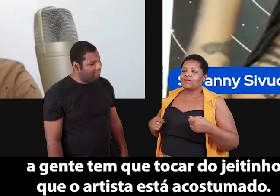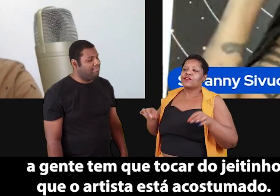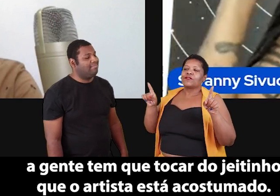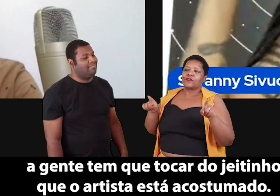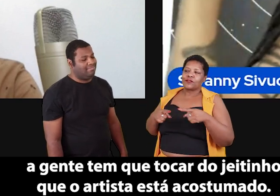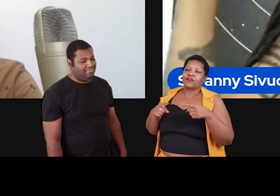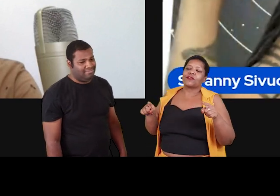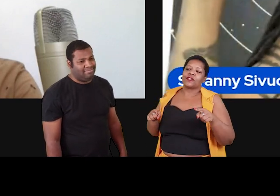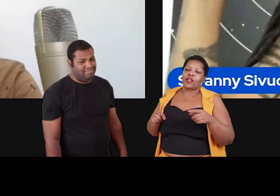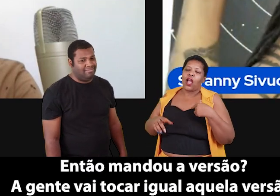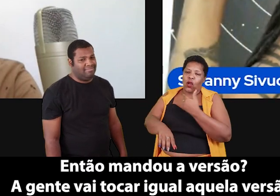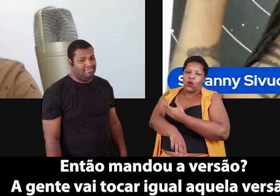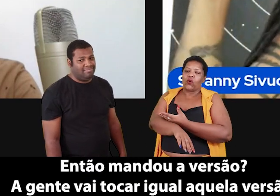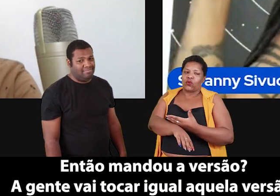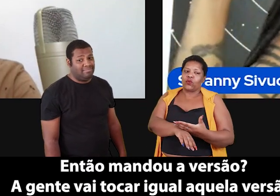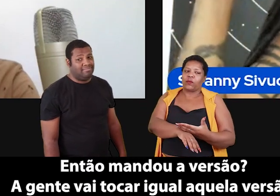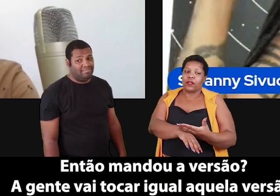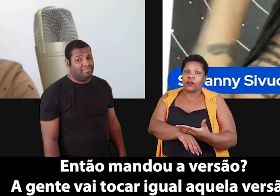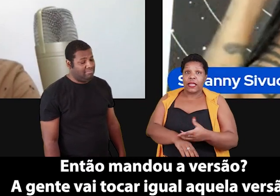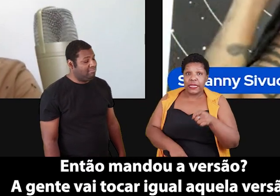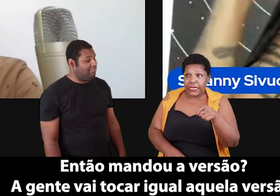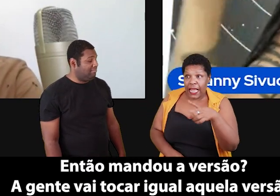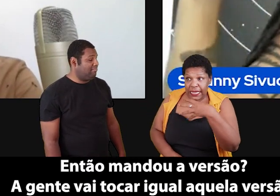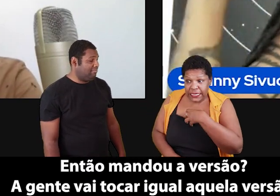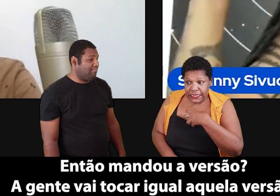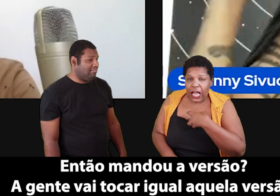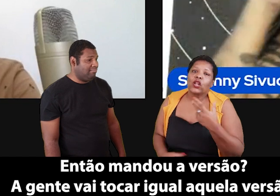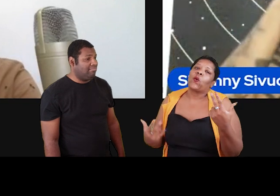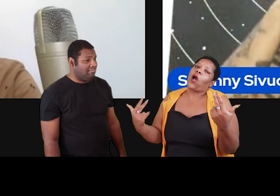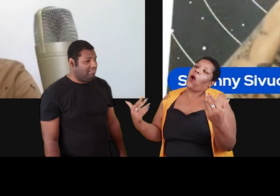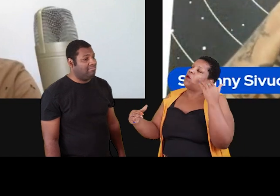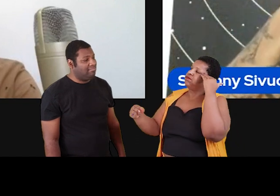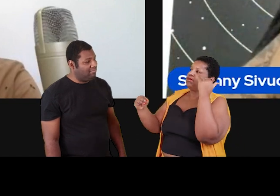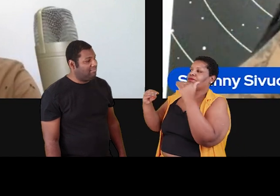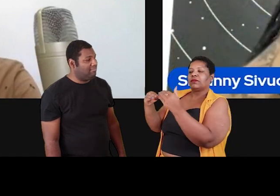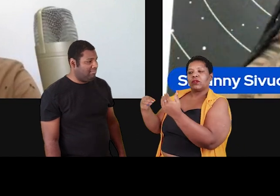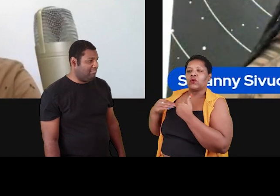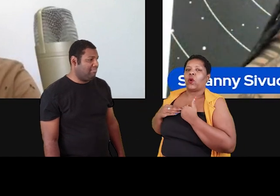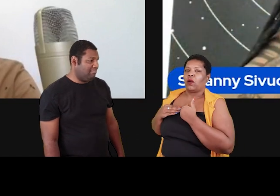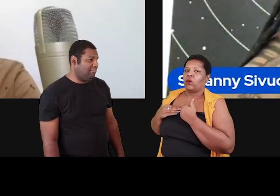o artista está acostumado. Uhum. Então, mandou a versão, a gente vai tocar igual aquela versão.